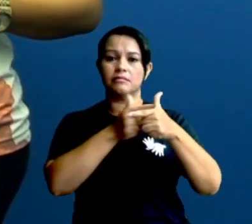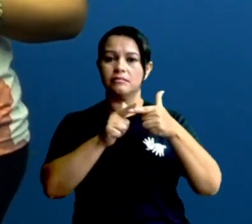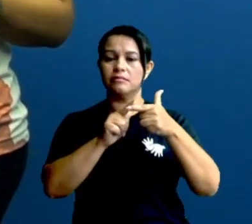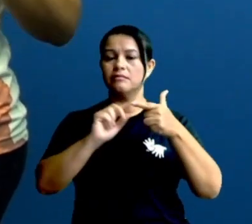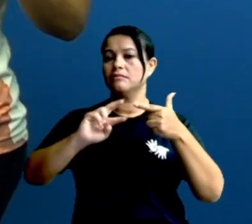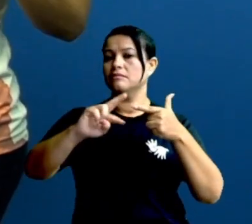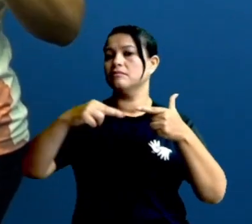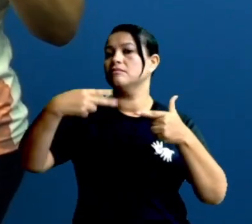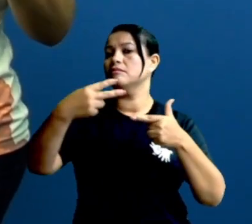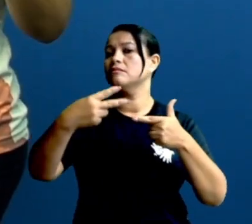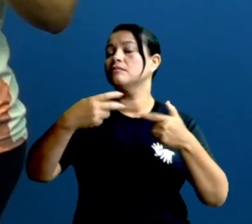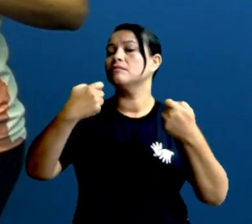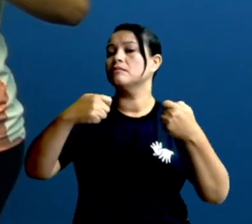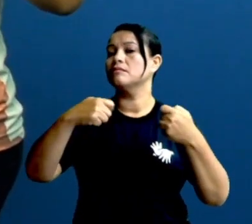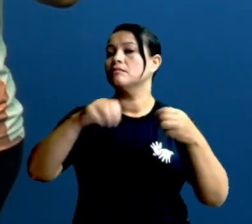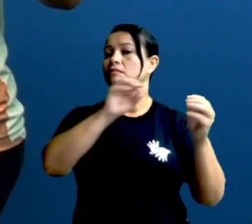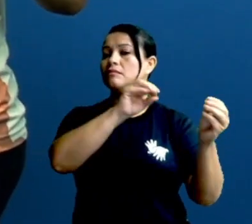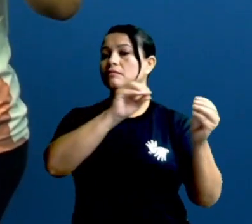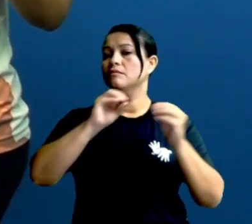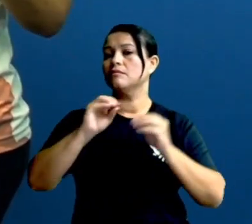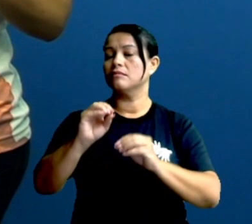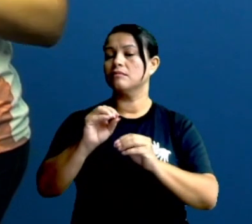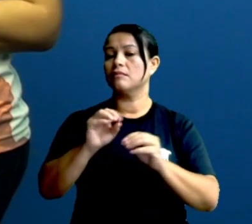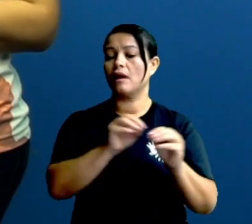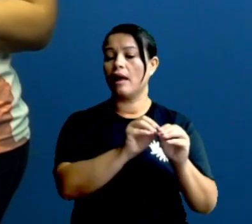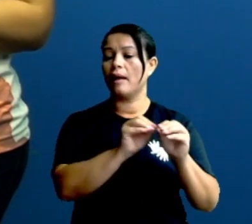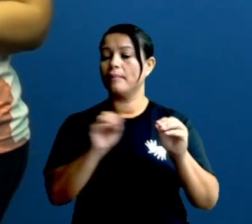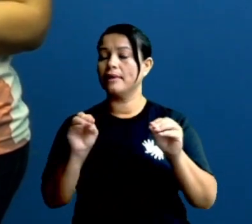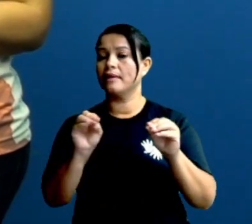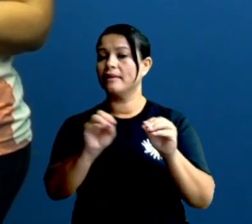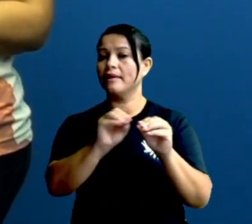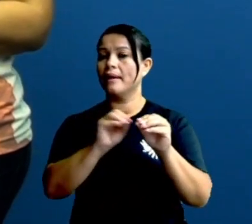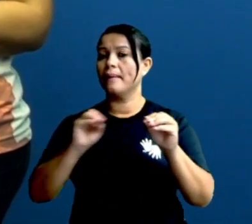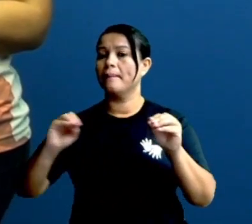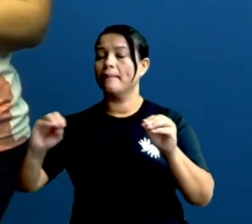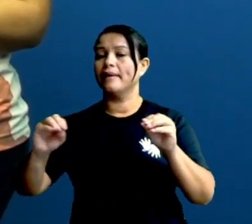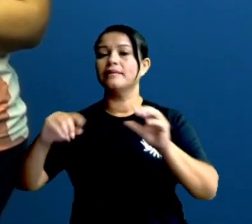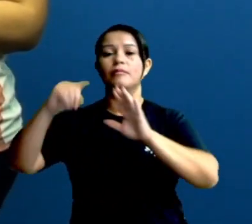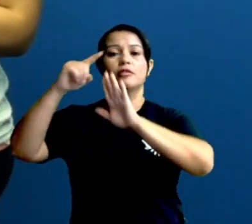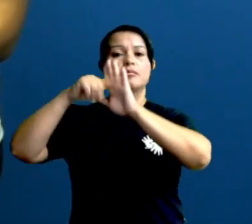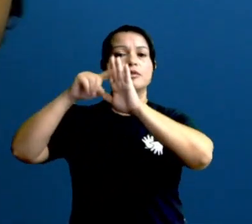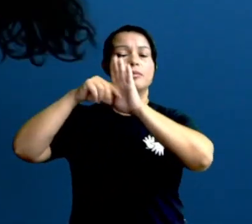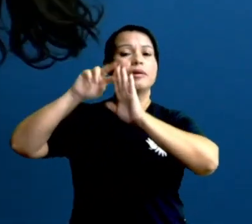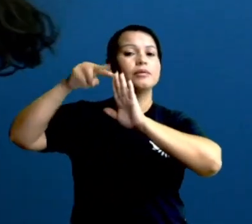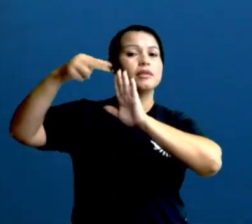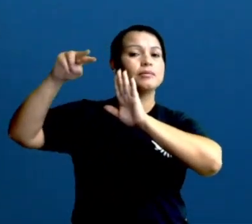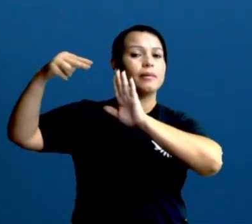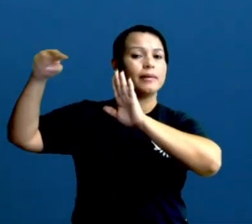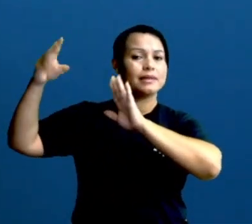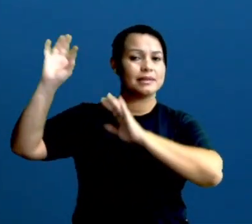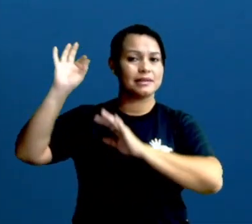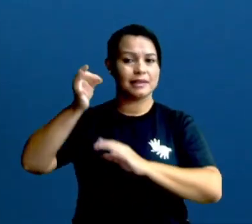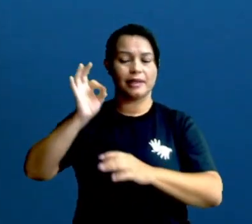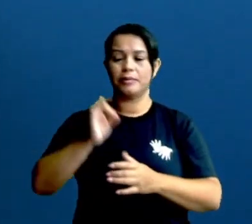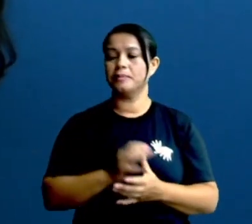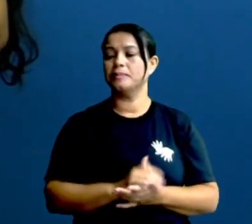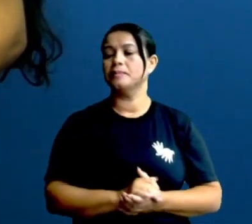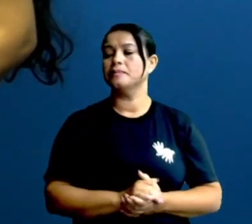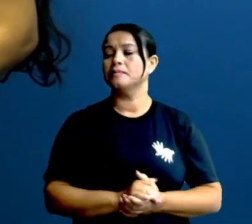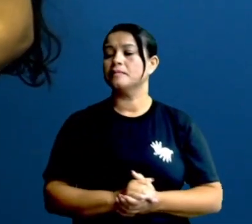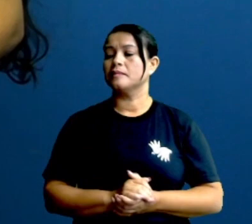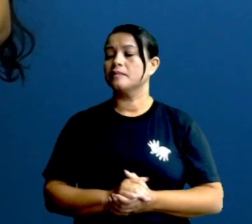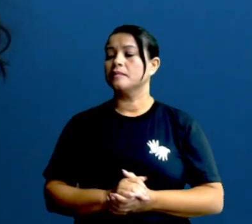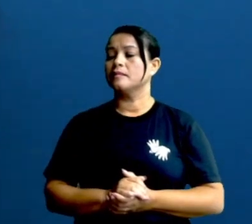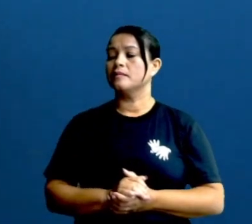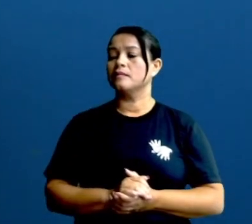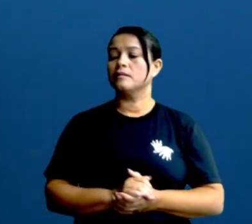nós vamos fazer o quê? Nós vamos repetir a base e vamos subtrair os nossos expoentes, não é isso?